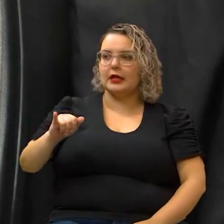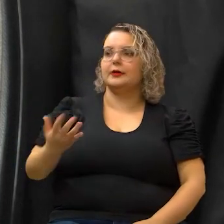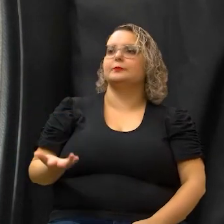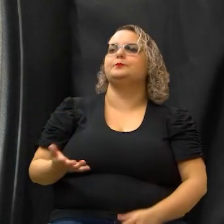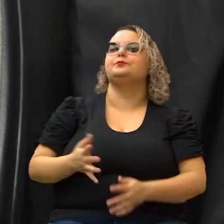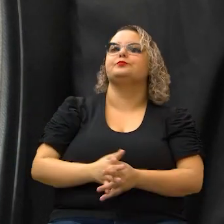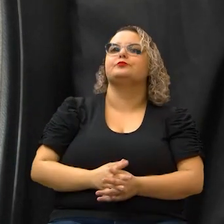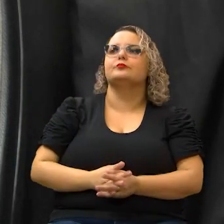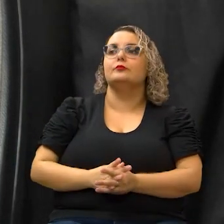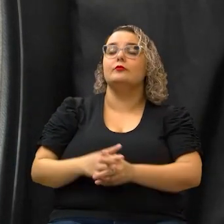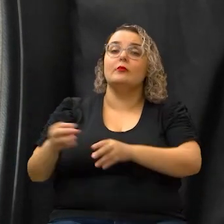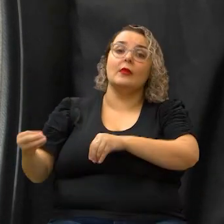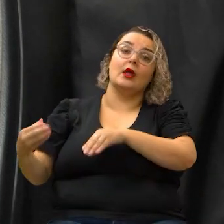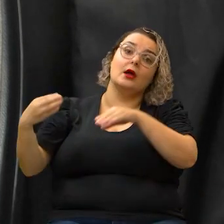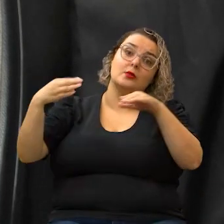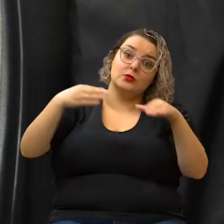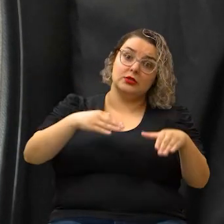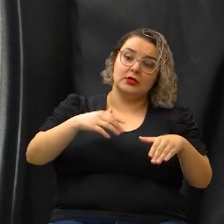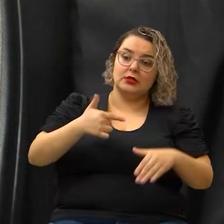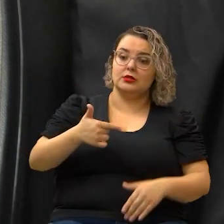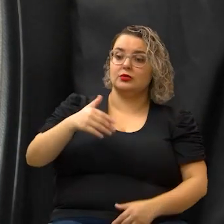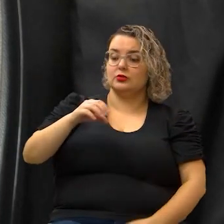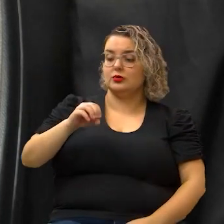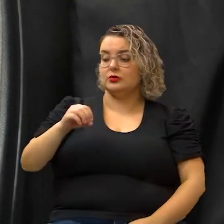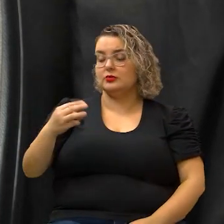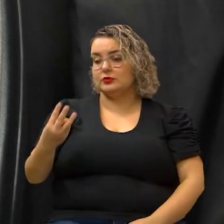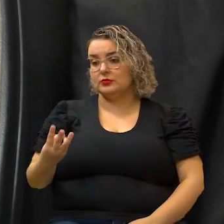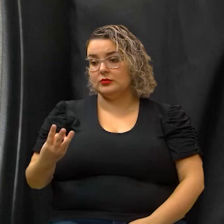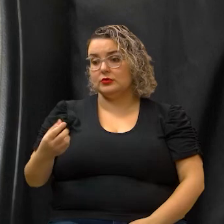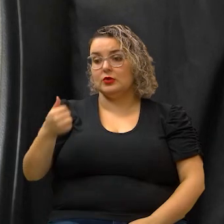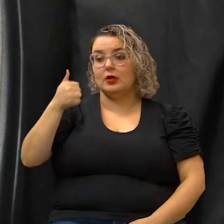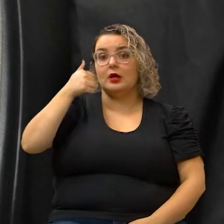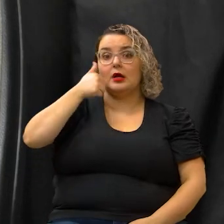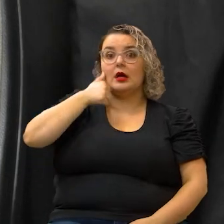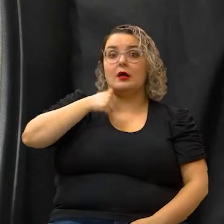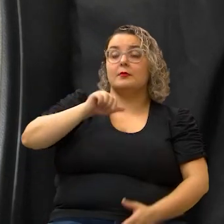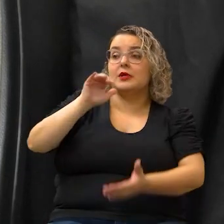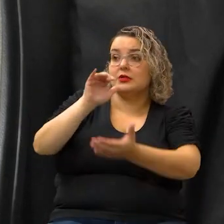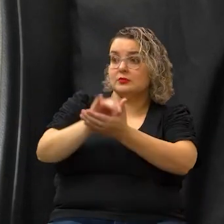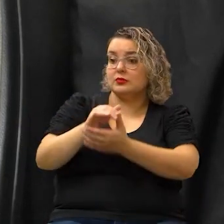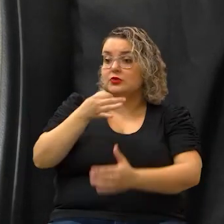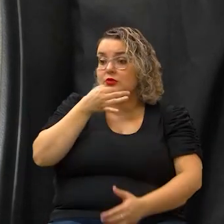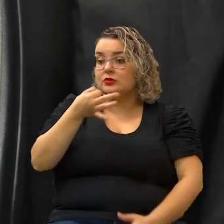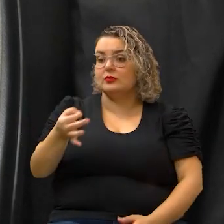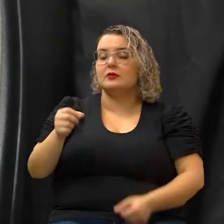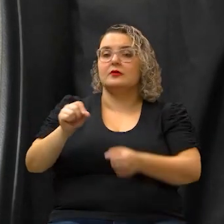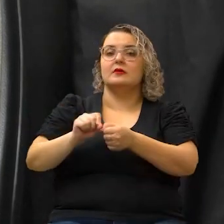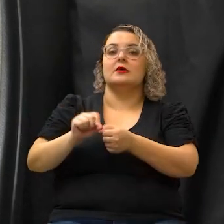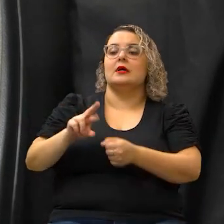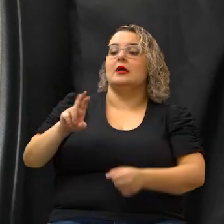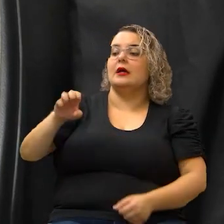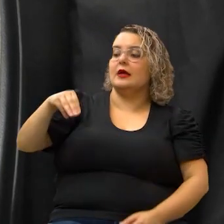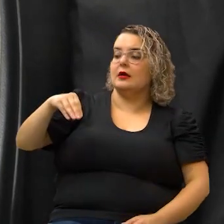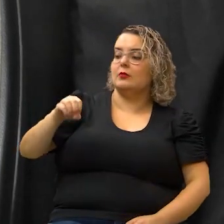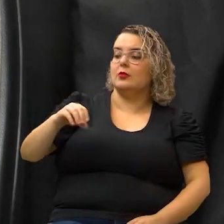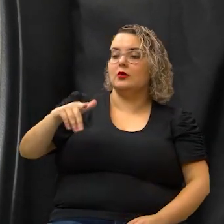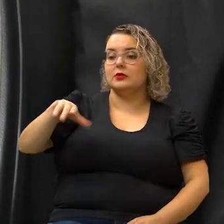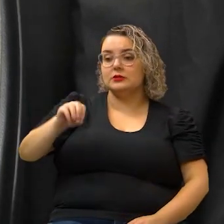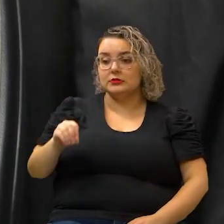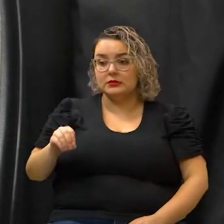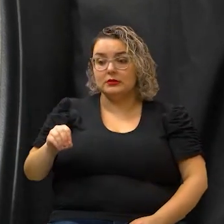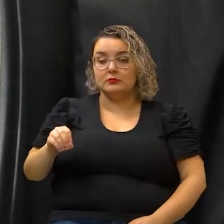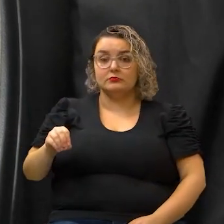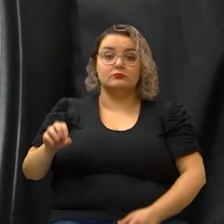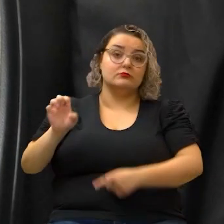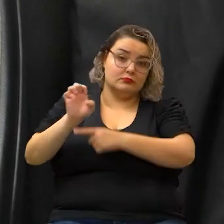mudar. Em 2003, a minha esposa sugestionou que eu fizesse a remoção pelo Estado. Eu era professor do